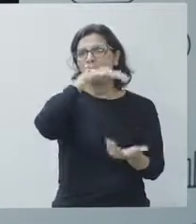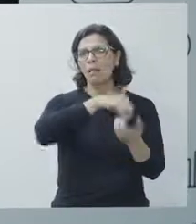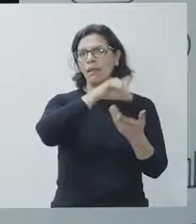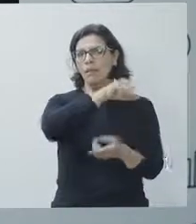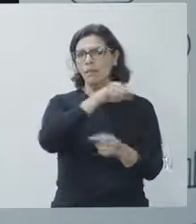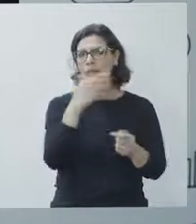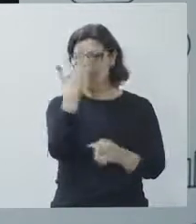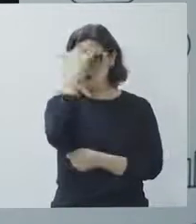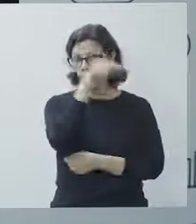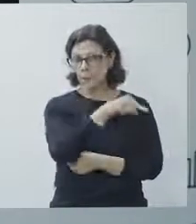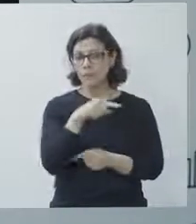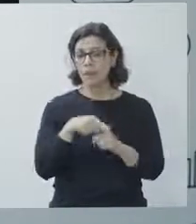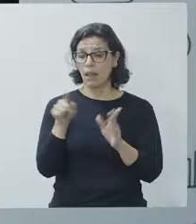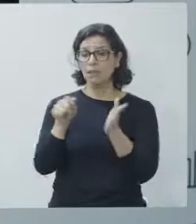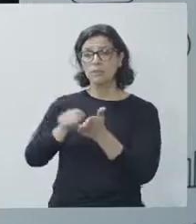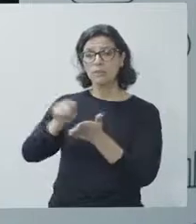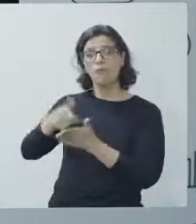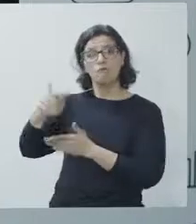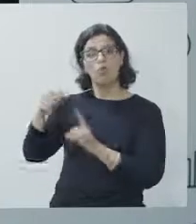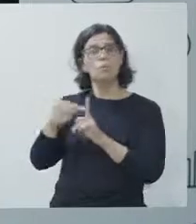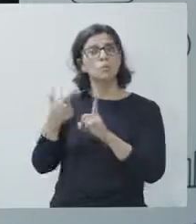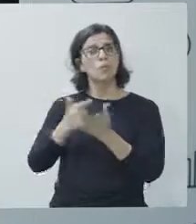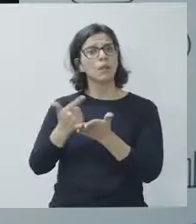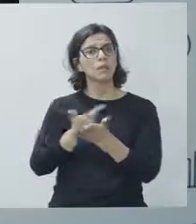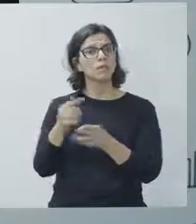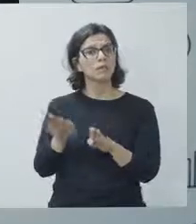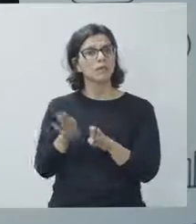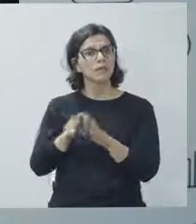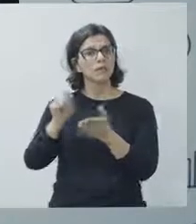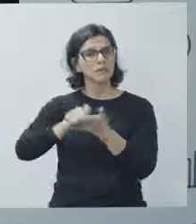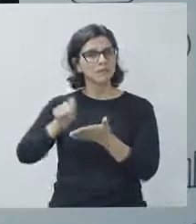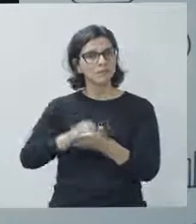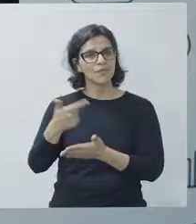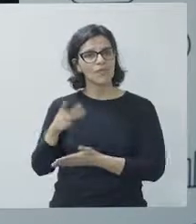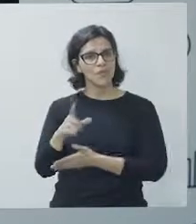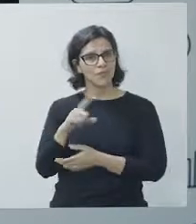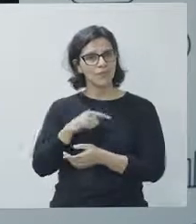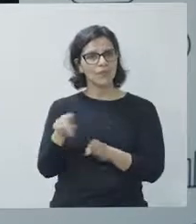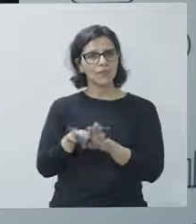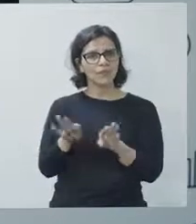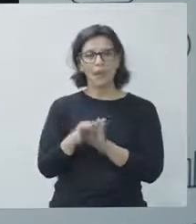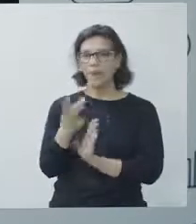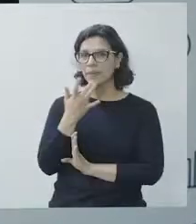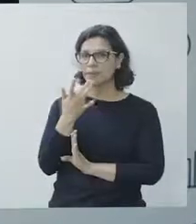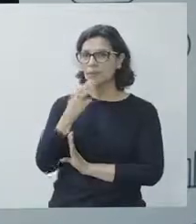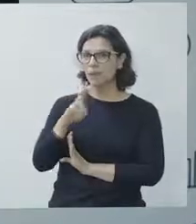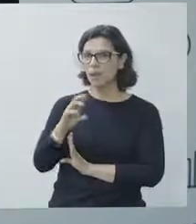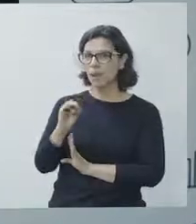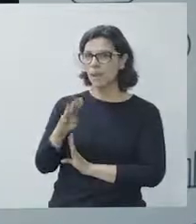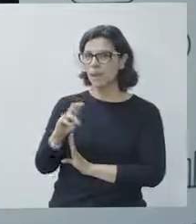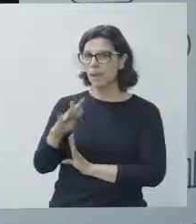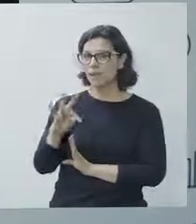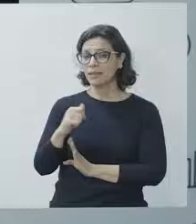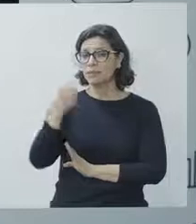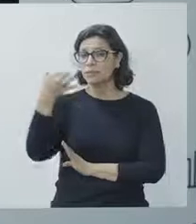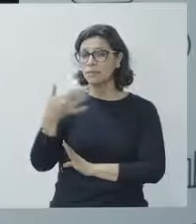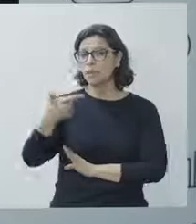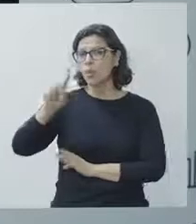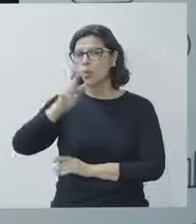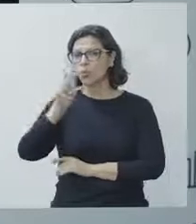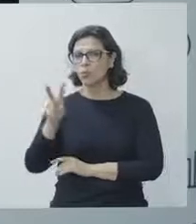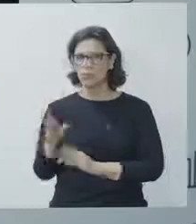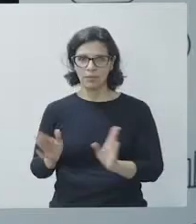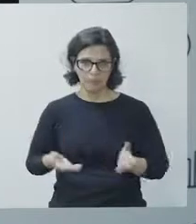ficou conhecida por esse gênero fantástico, mas agora ela já escreve sob pseudônimo com outro, já tratando sobre